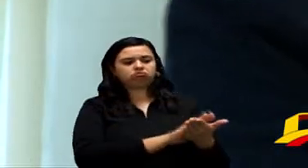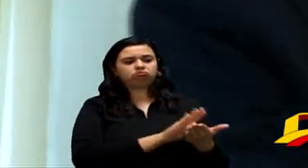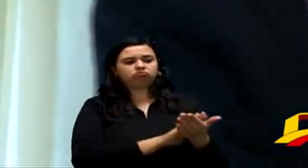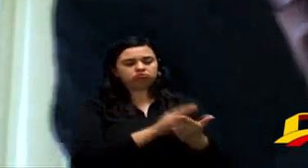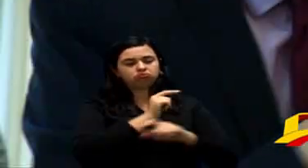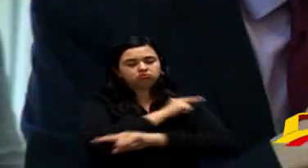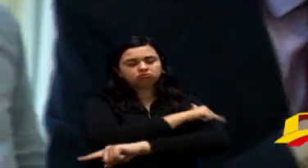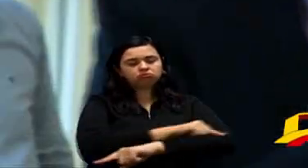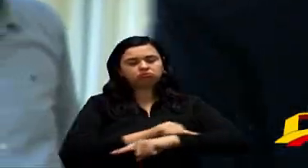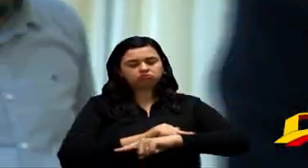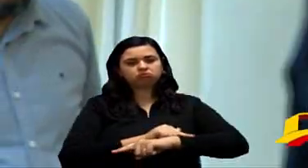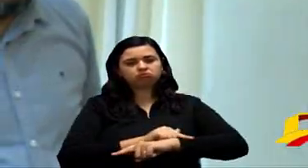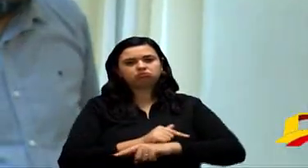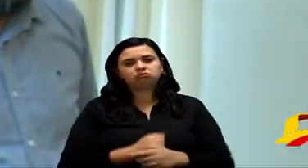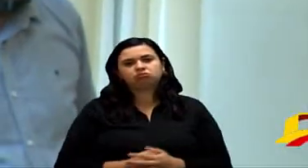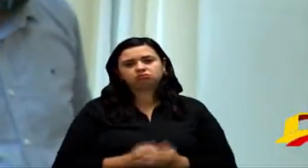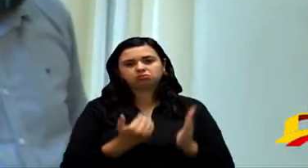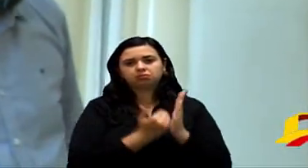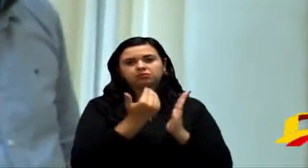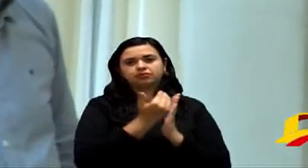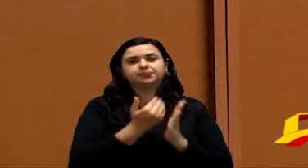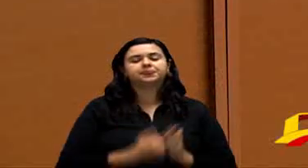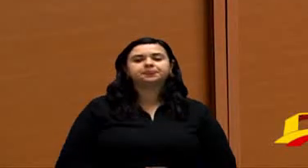respeito que eu tenho por vossa excelência obrigado